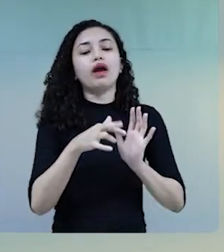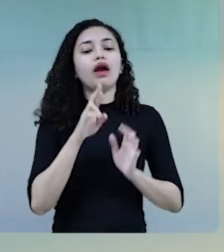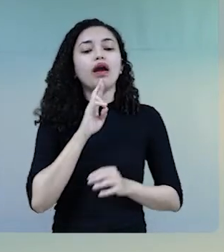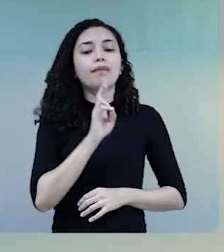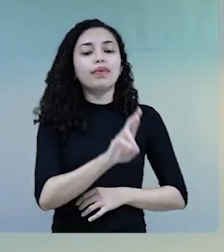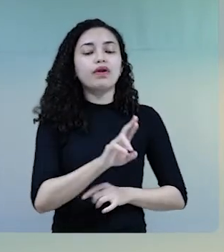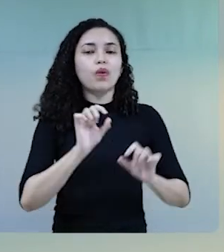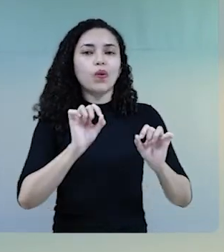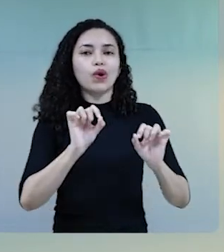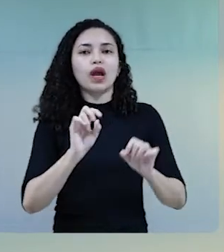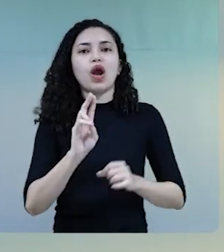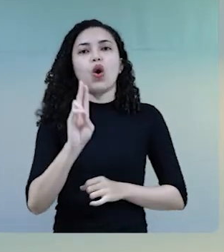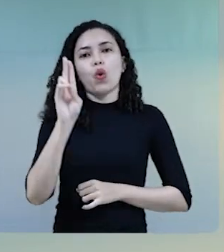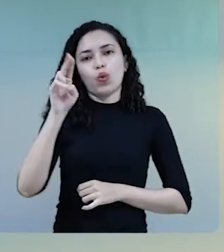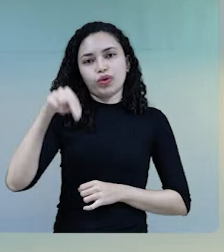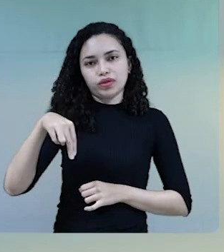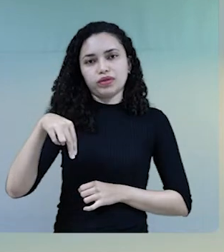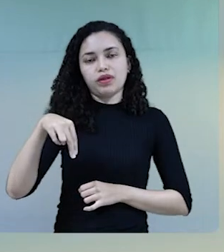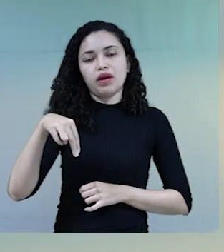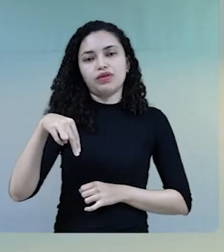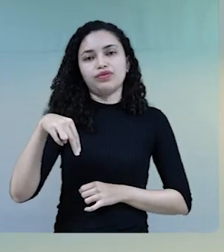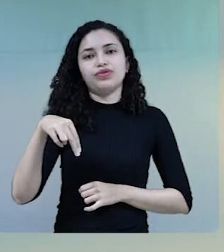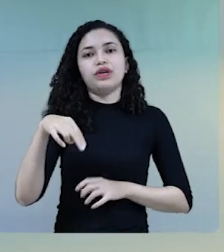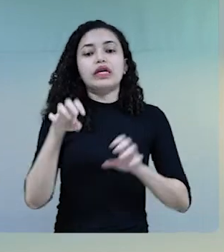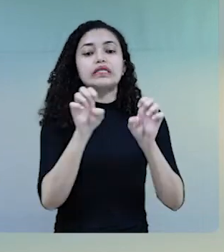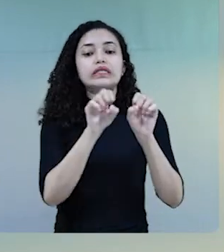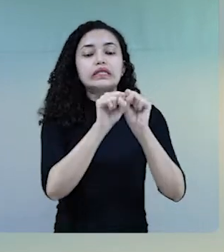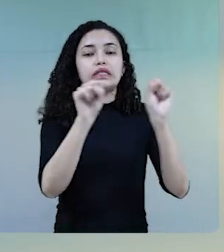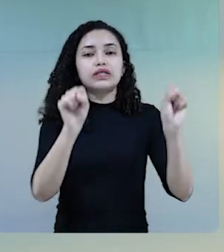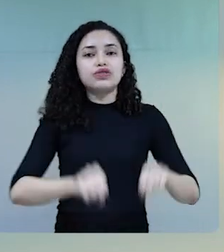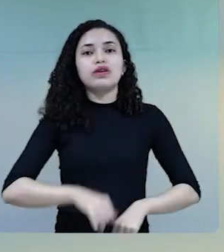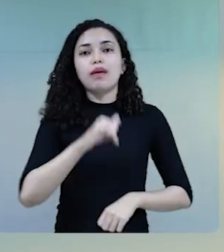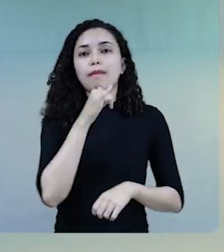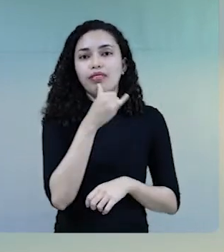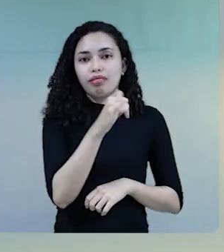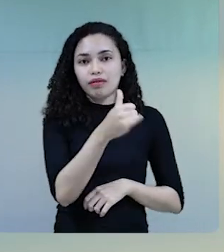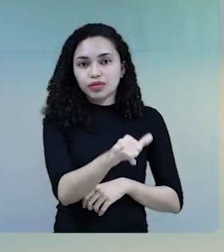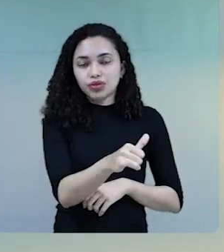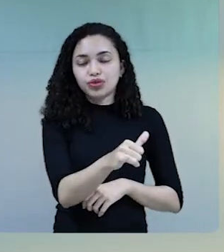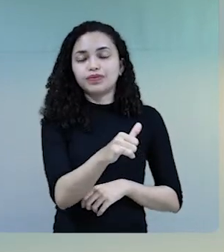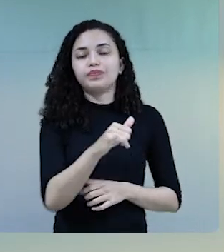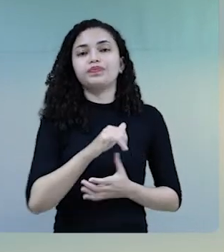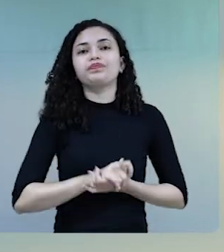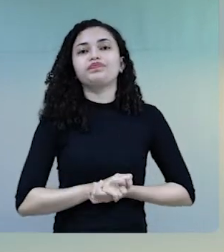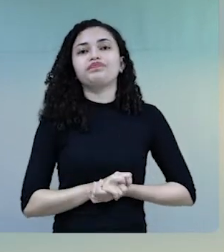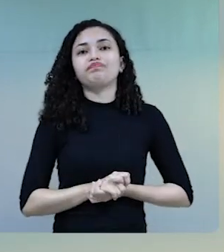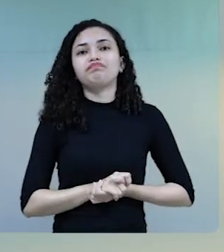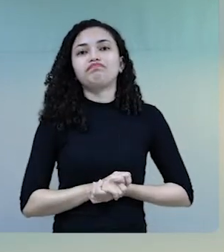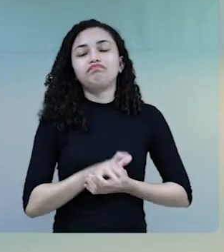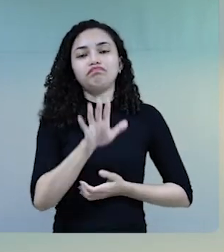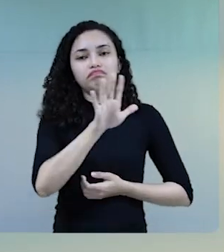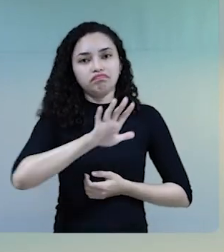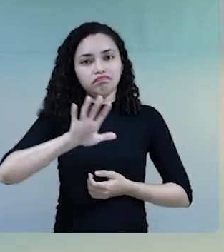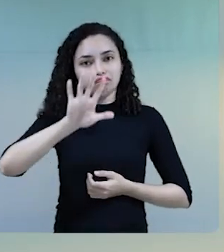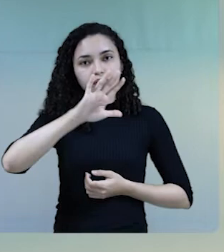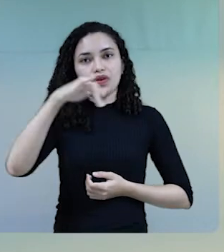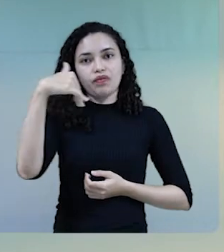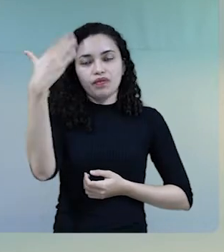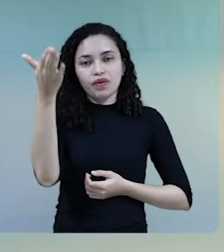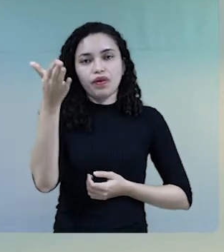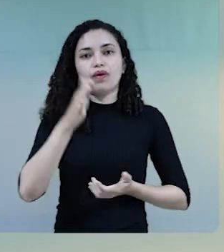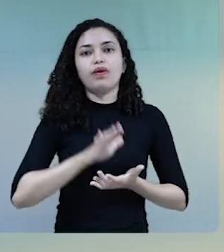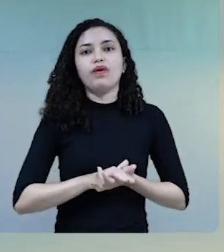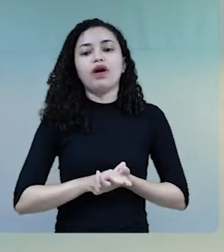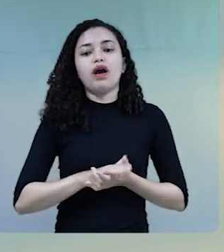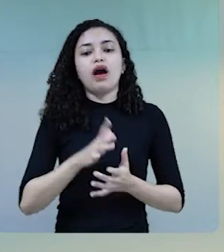a unidade de energia no sistema internacional. Perfeito. Nesse caso, pessoal, a tua energia também pode ser calculada com a tua potência